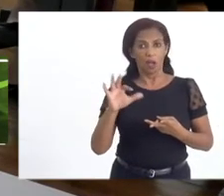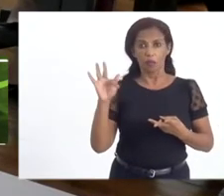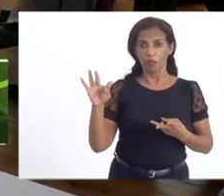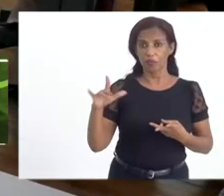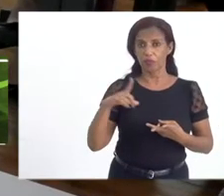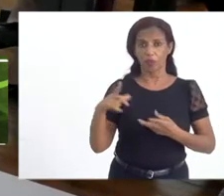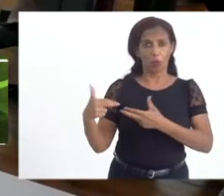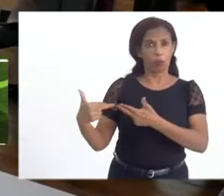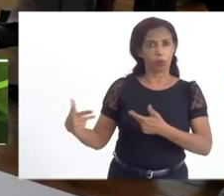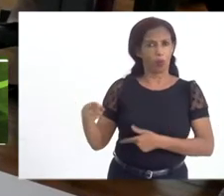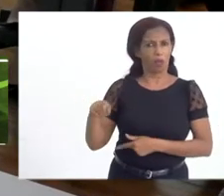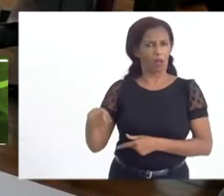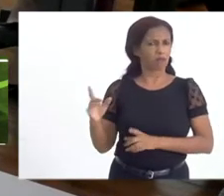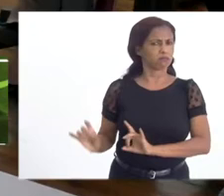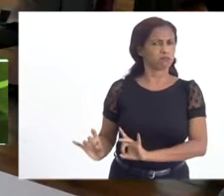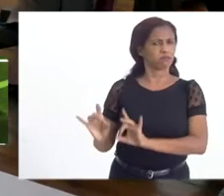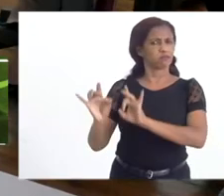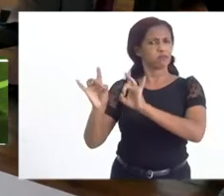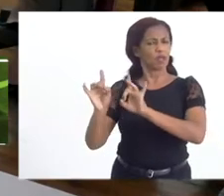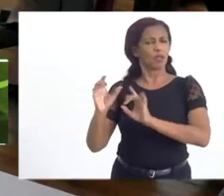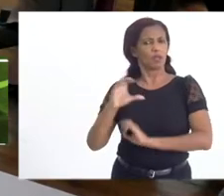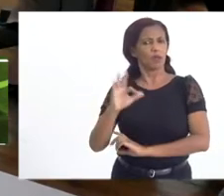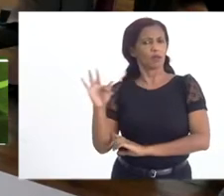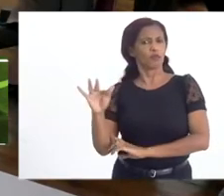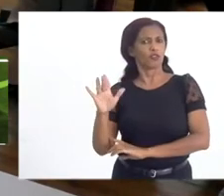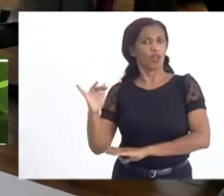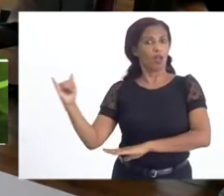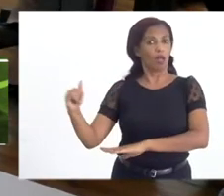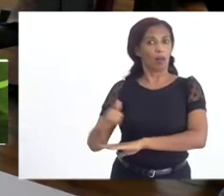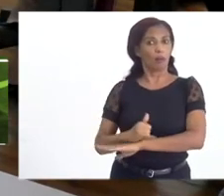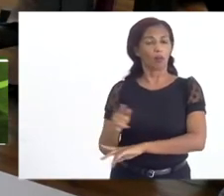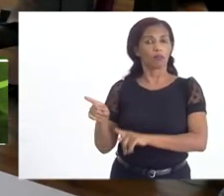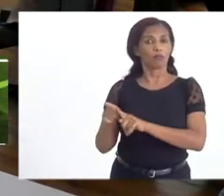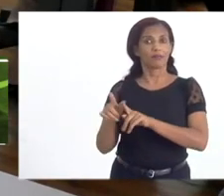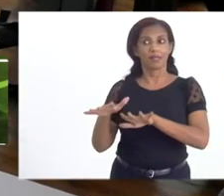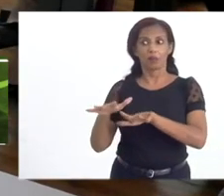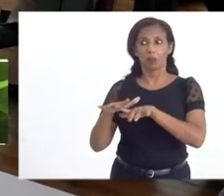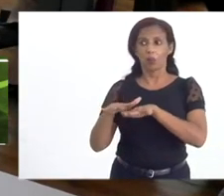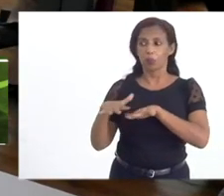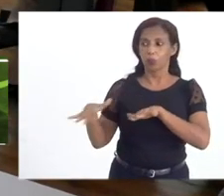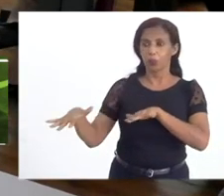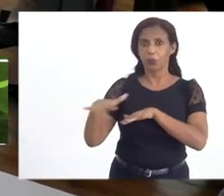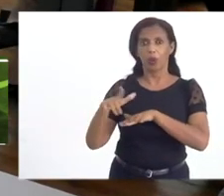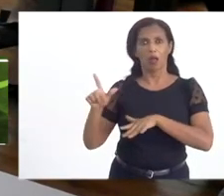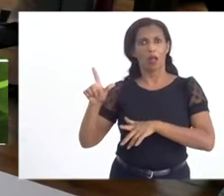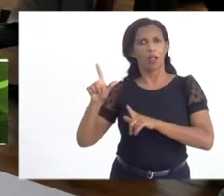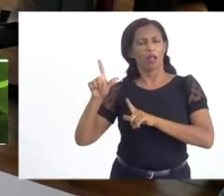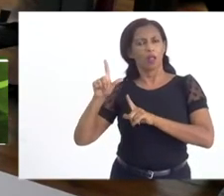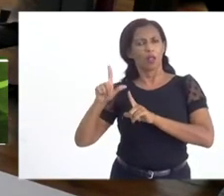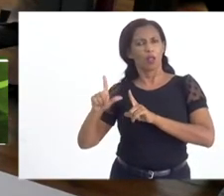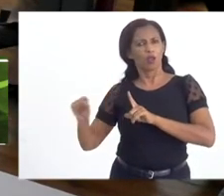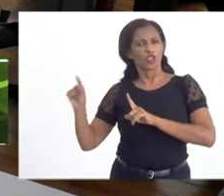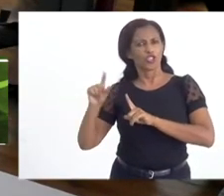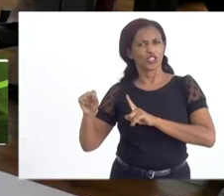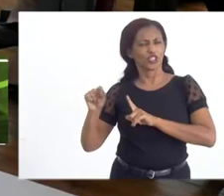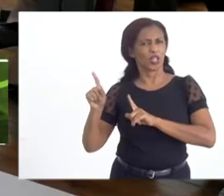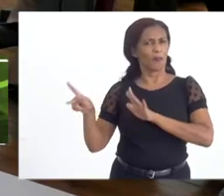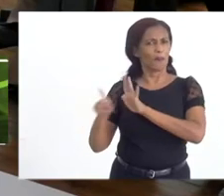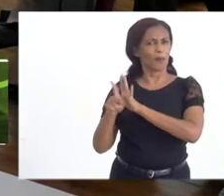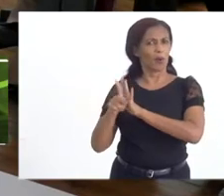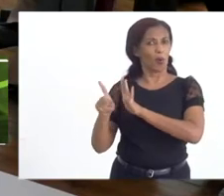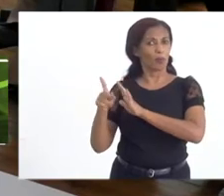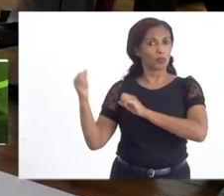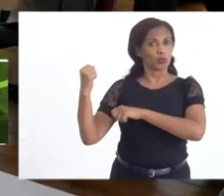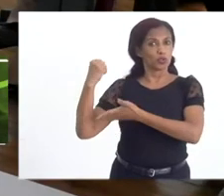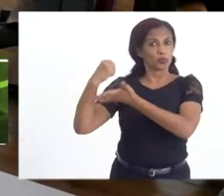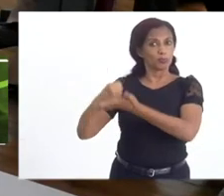tem uma característica muito especial. Cabo Frio já é um aeroporto, inclusive, de logística de carga também. Então, ele